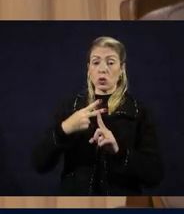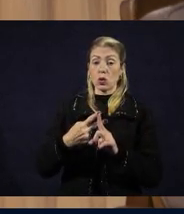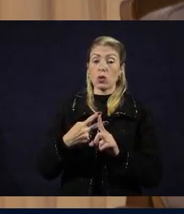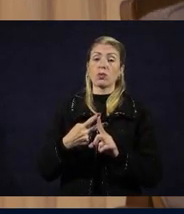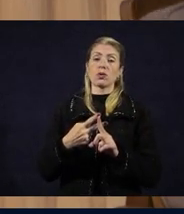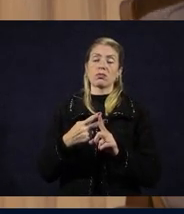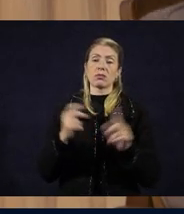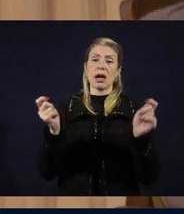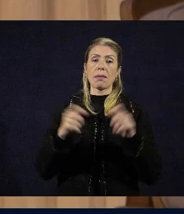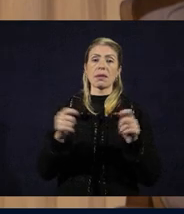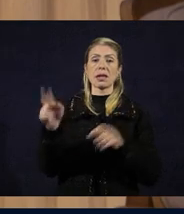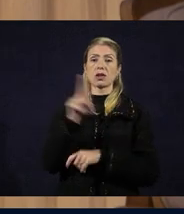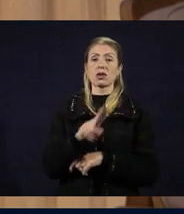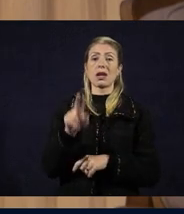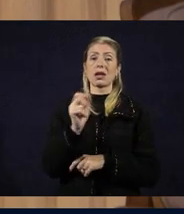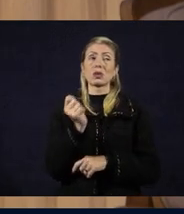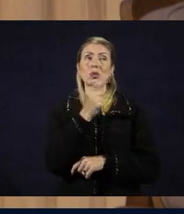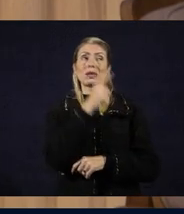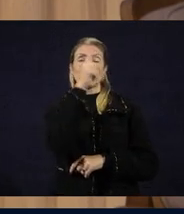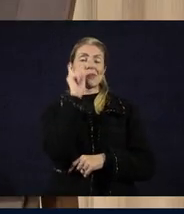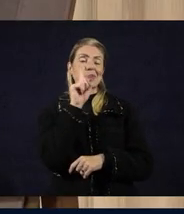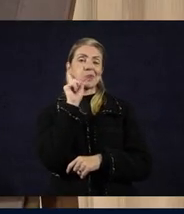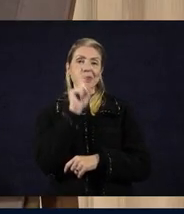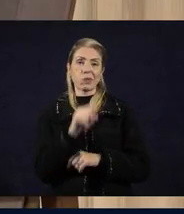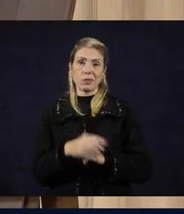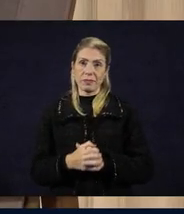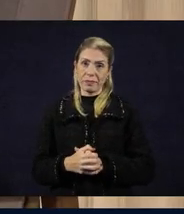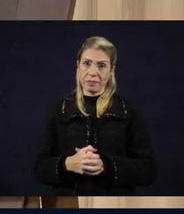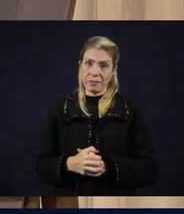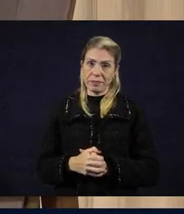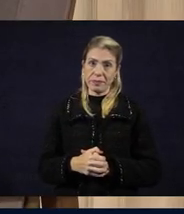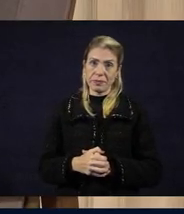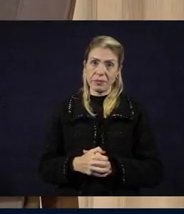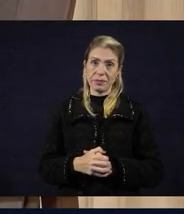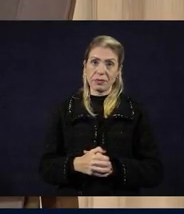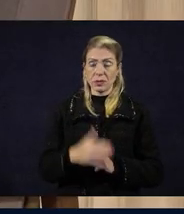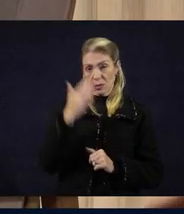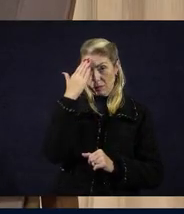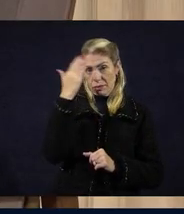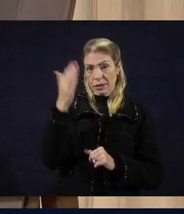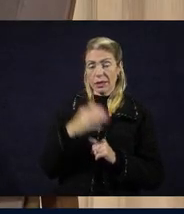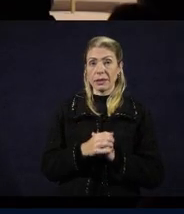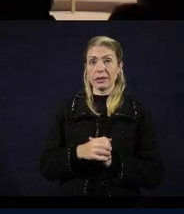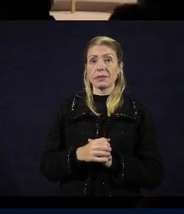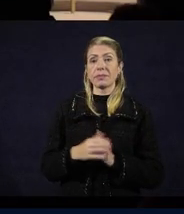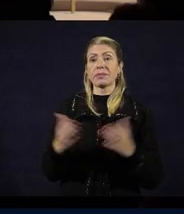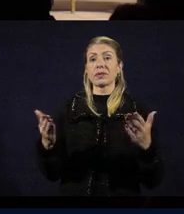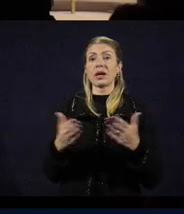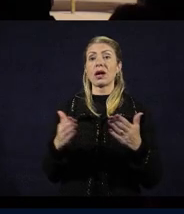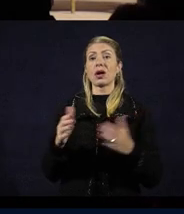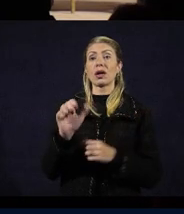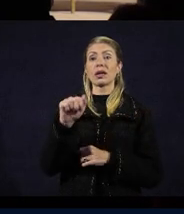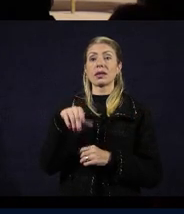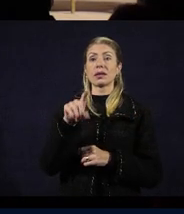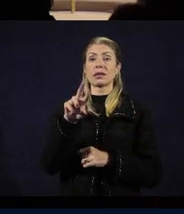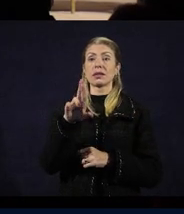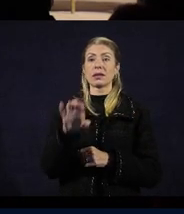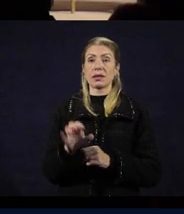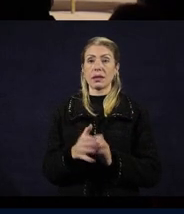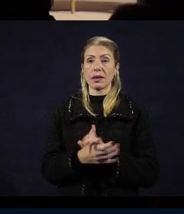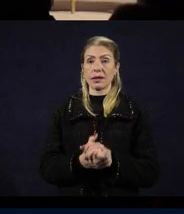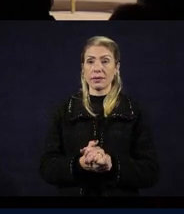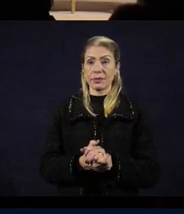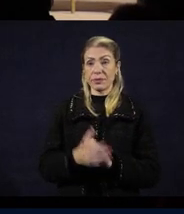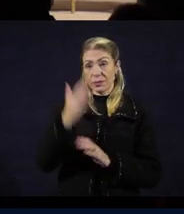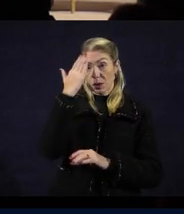de utilização do que terras Americanas Maravilha Obrigado vamos lá André bom obrigado a todos pela